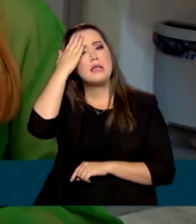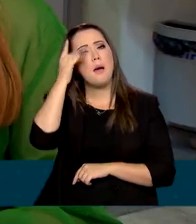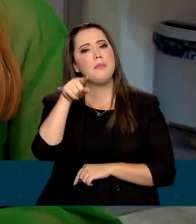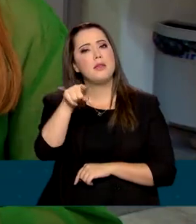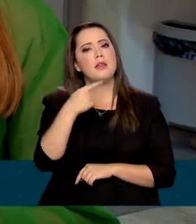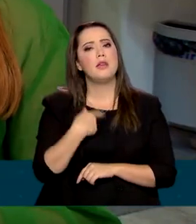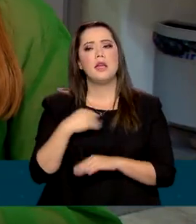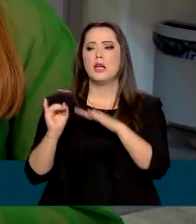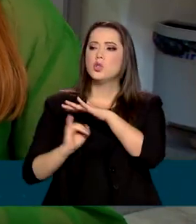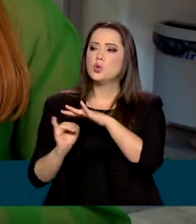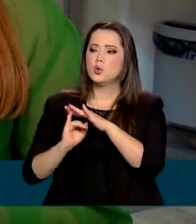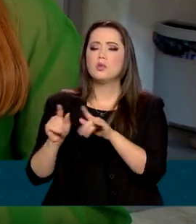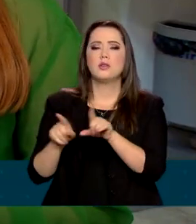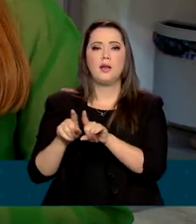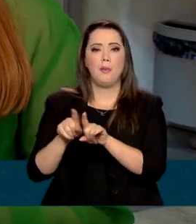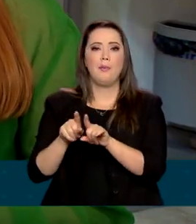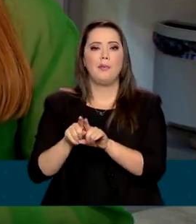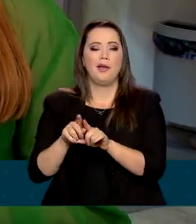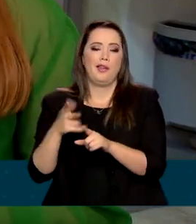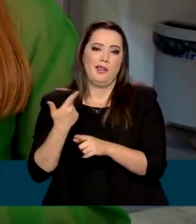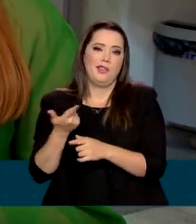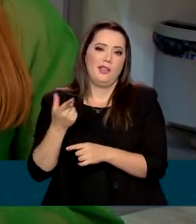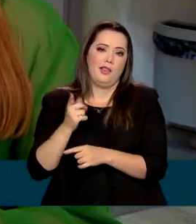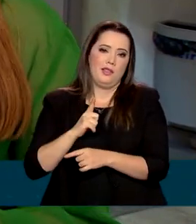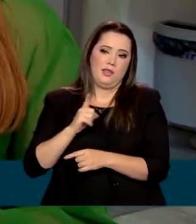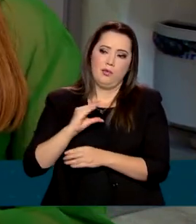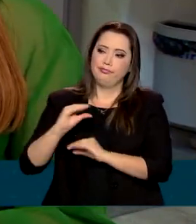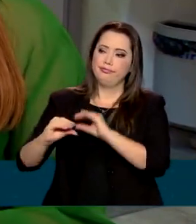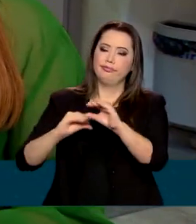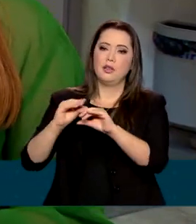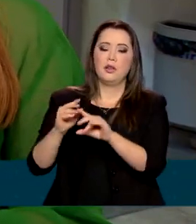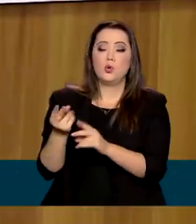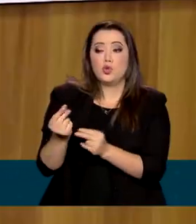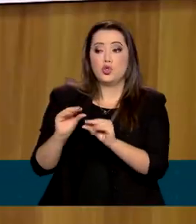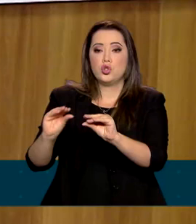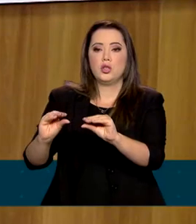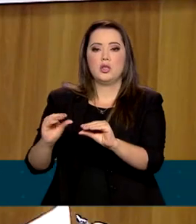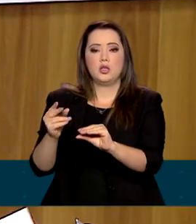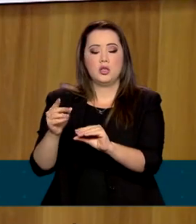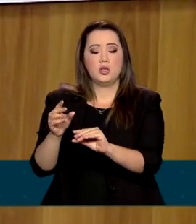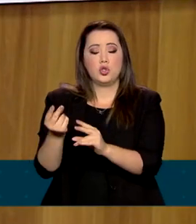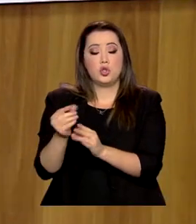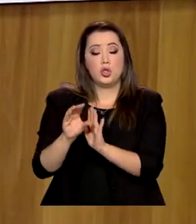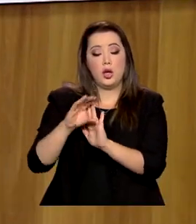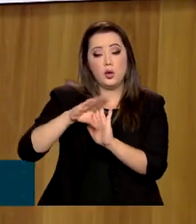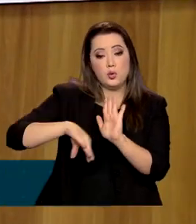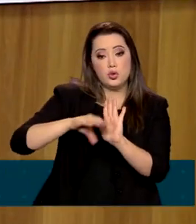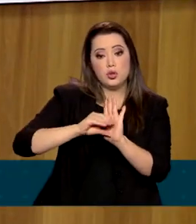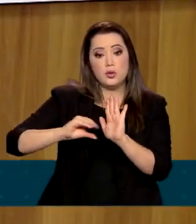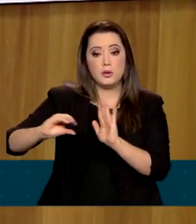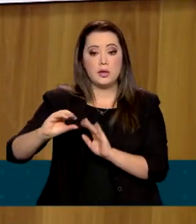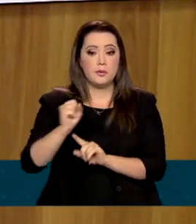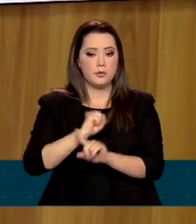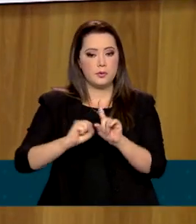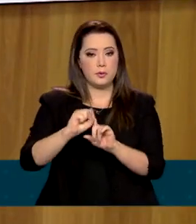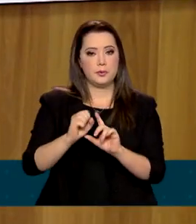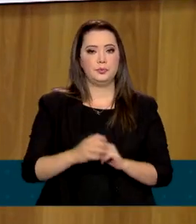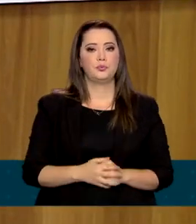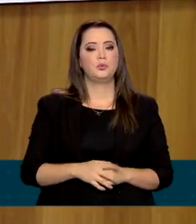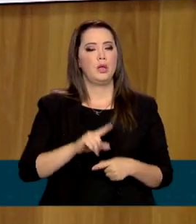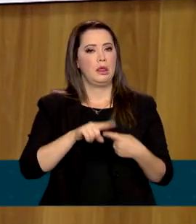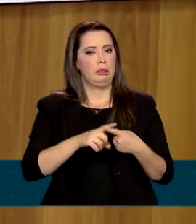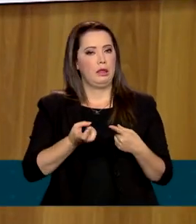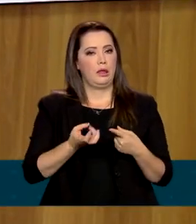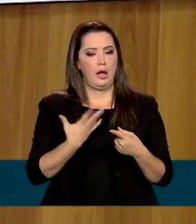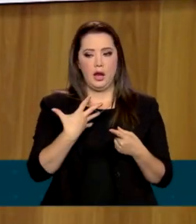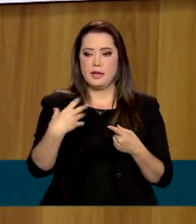fazer nenhuma aposta? É o chamado repasse social. Para a parte da cultura, para a